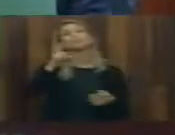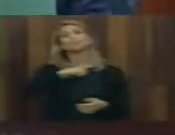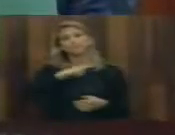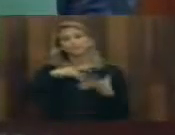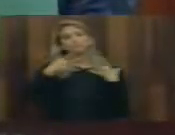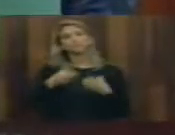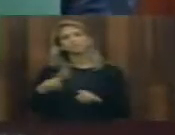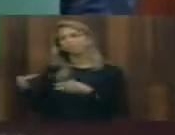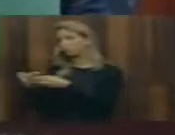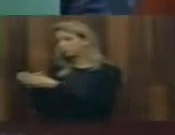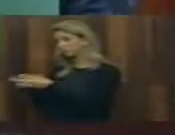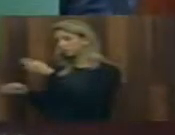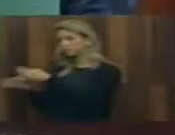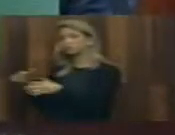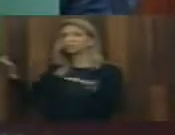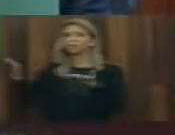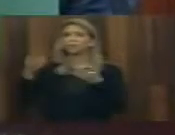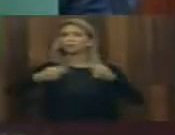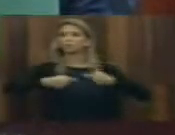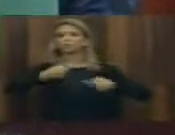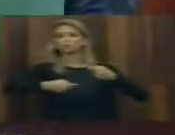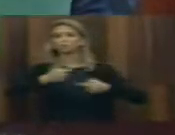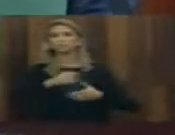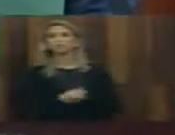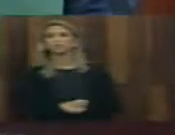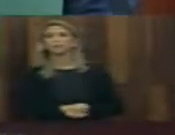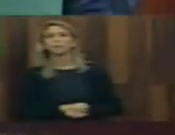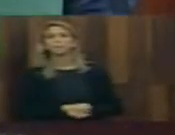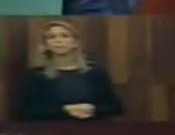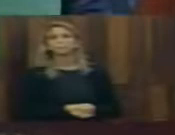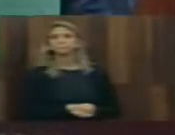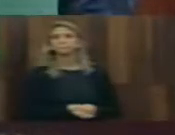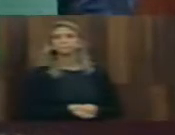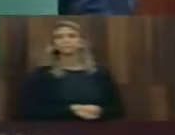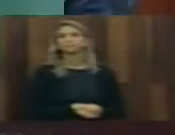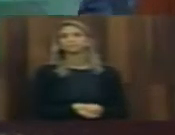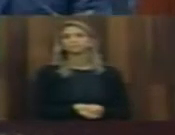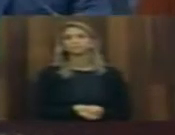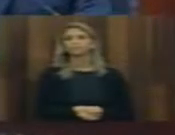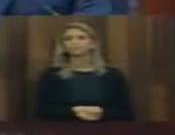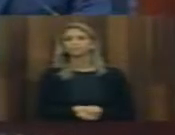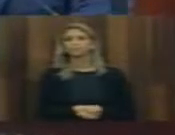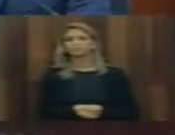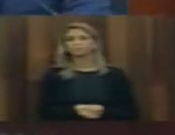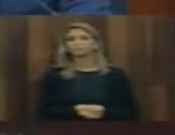CCJ. Coloco parecer em discussão. Para discutir, vereador Rafael Pessanha.